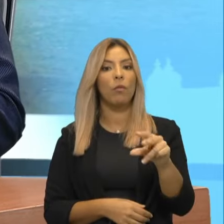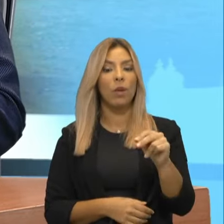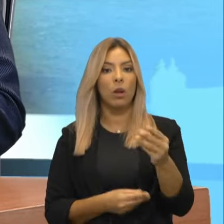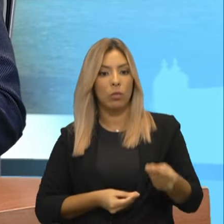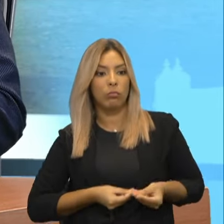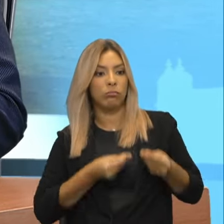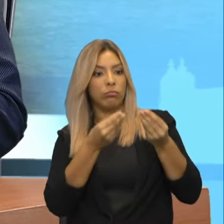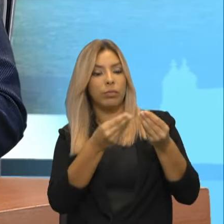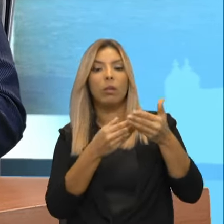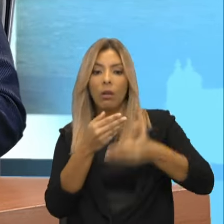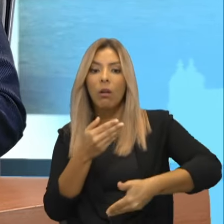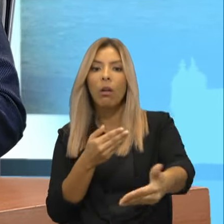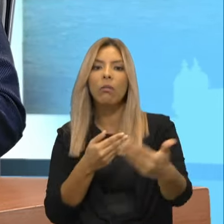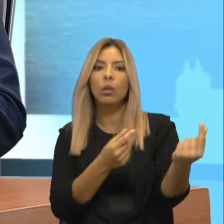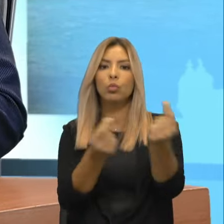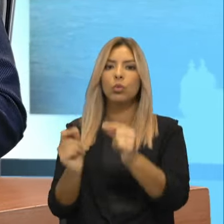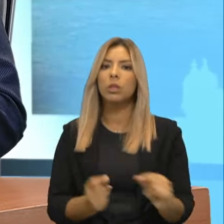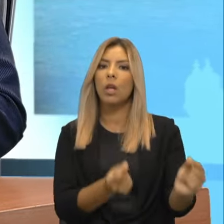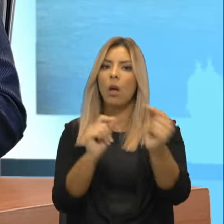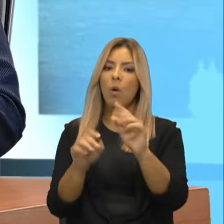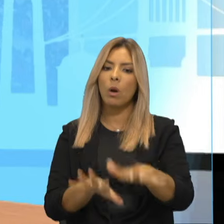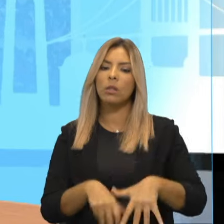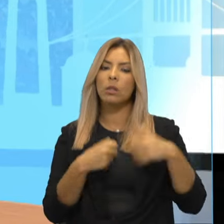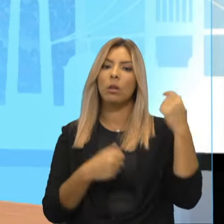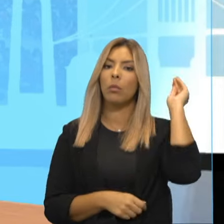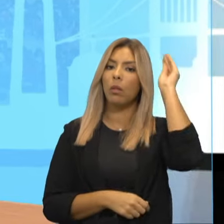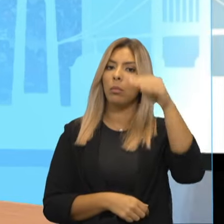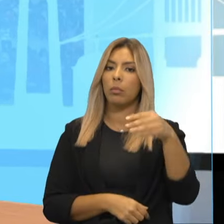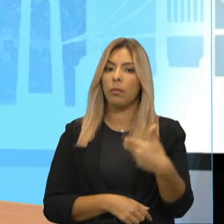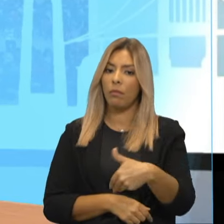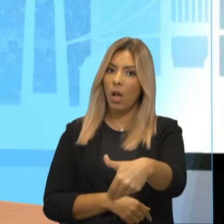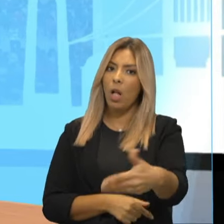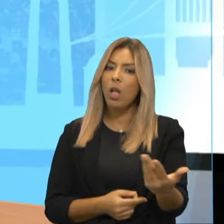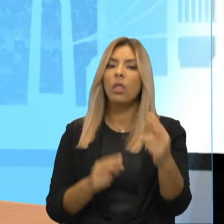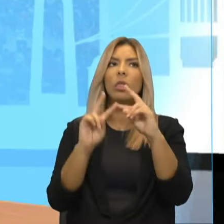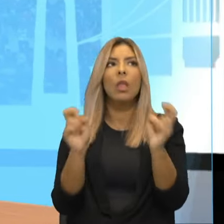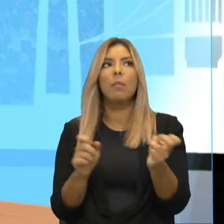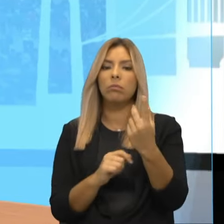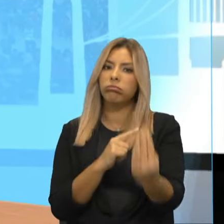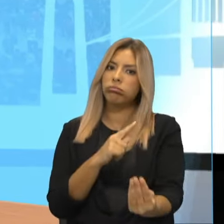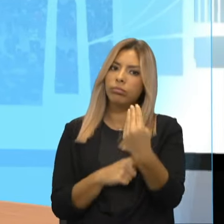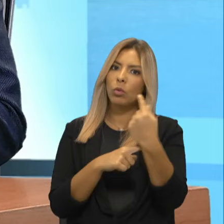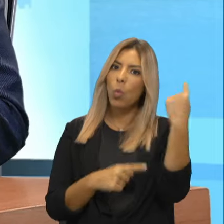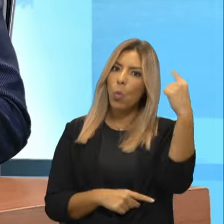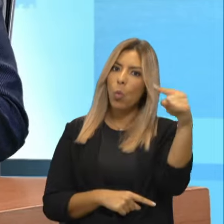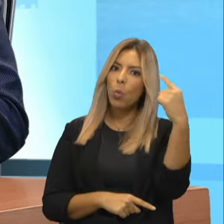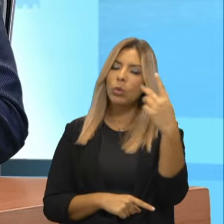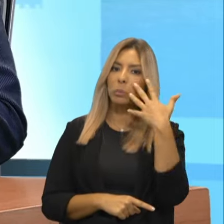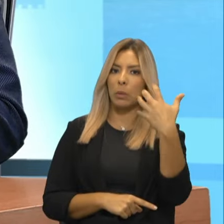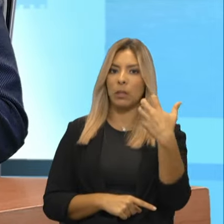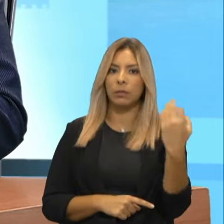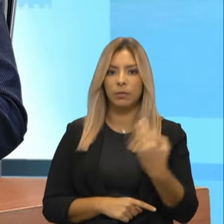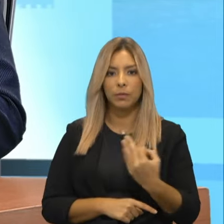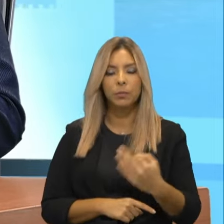República. Isto é um pouco anormal do ponto de vista do calendário, torna quase um tema único no nosso país. No